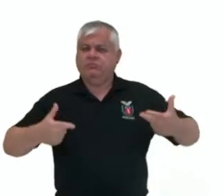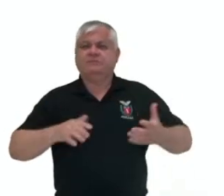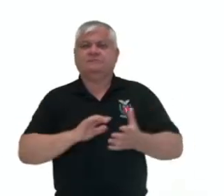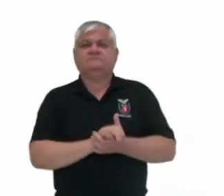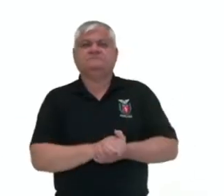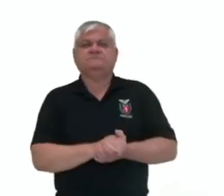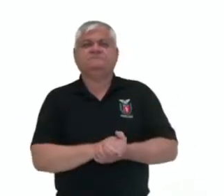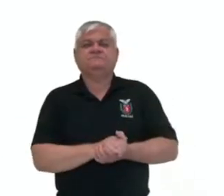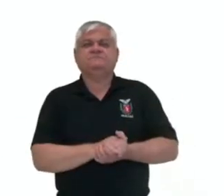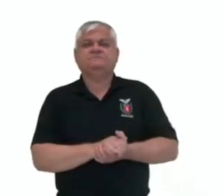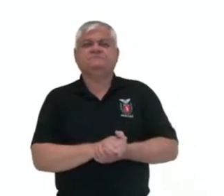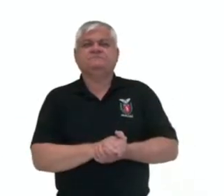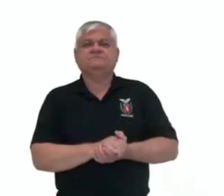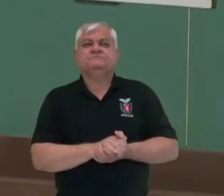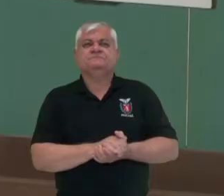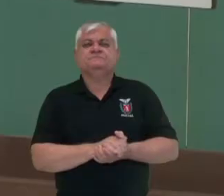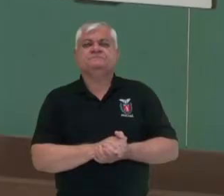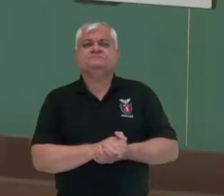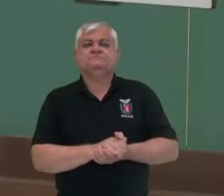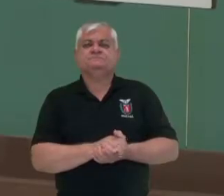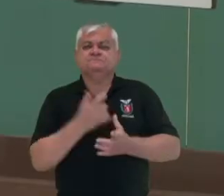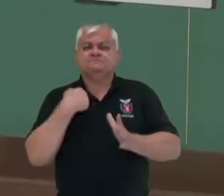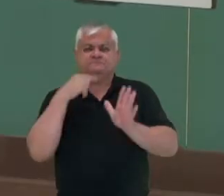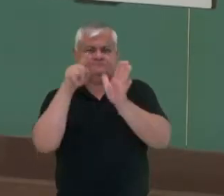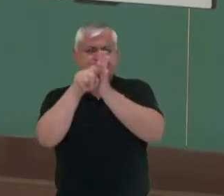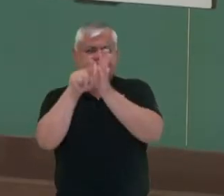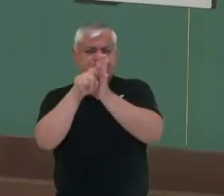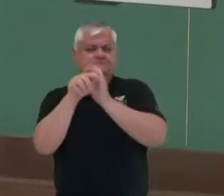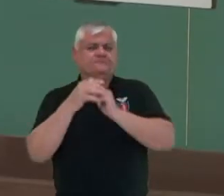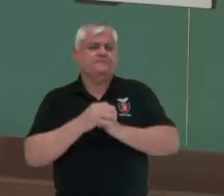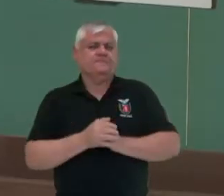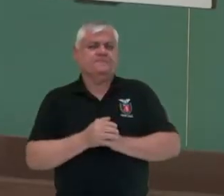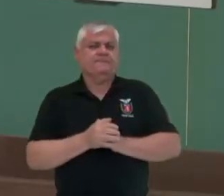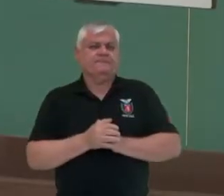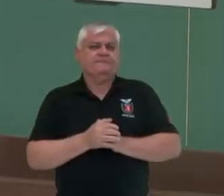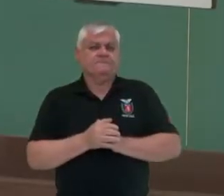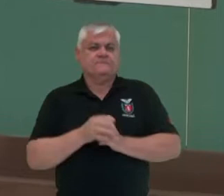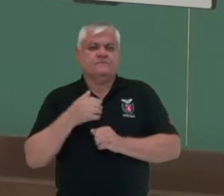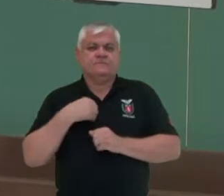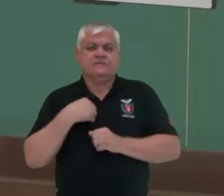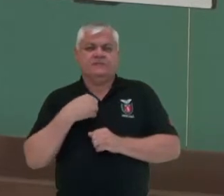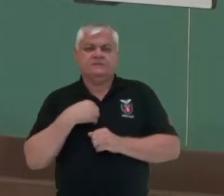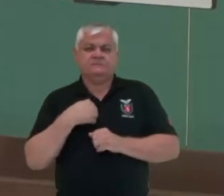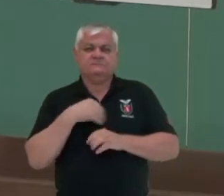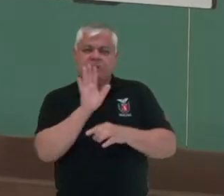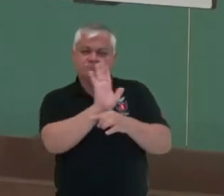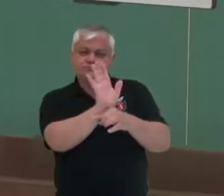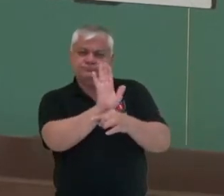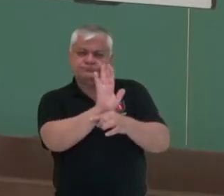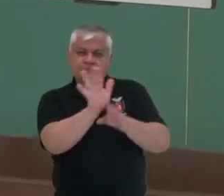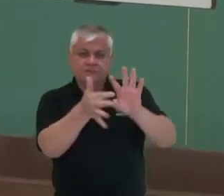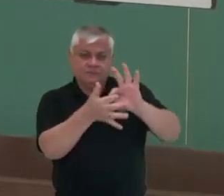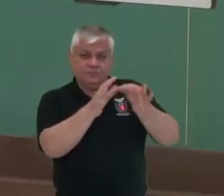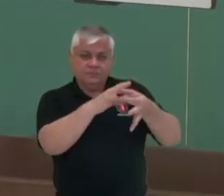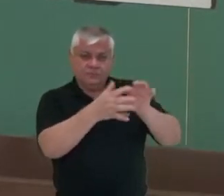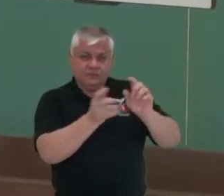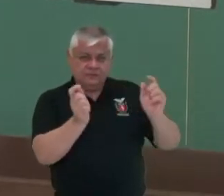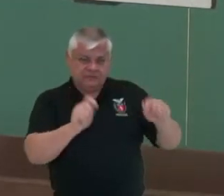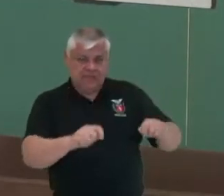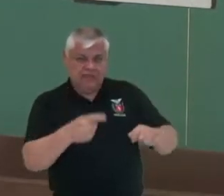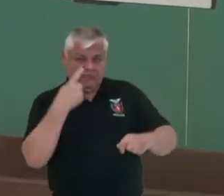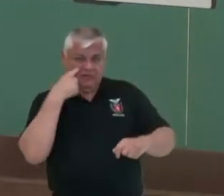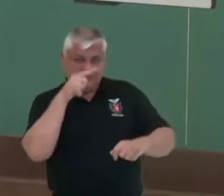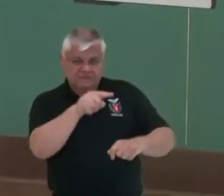elas. Tem algumas perguntas aqui para vocês. Podemos assistir o Taekwondo nos Jogos Olímpicos? Vocês acham que tem